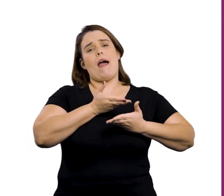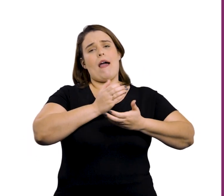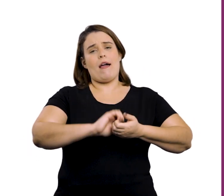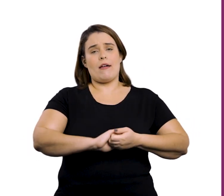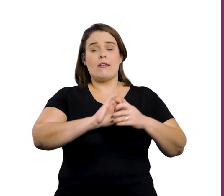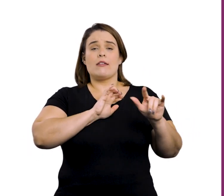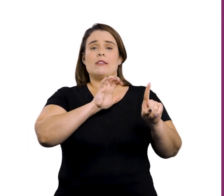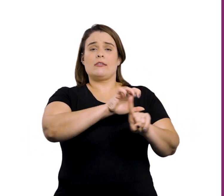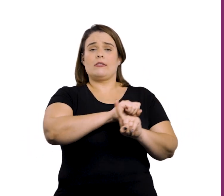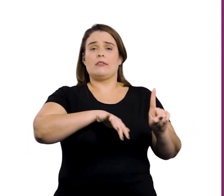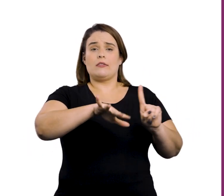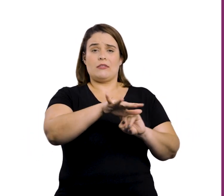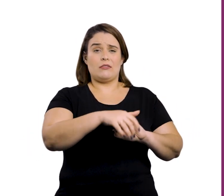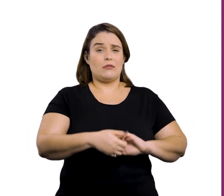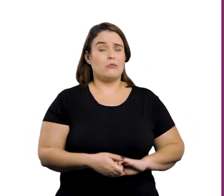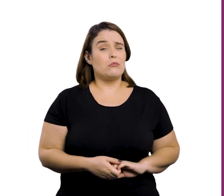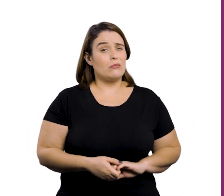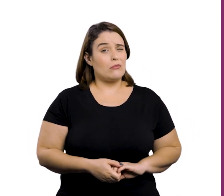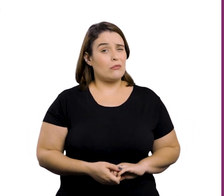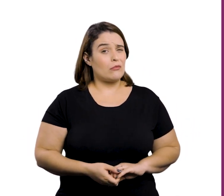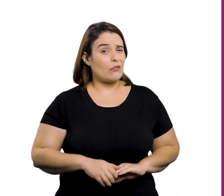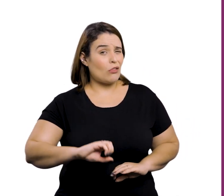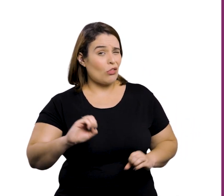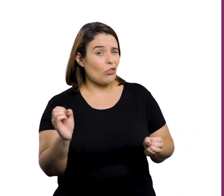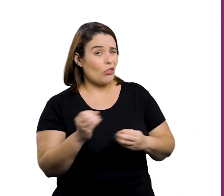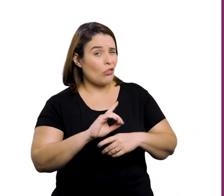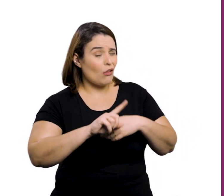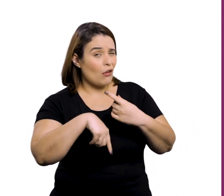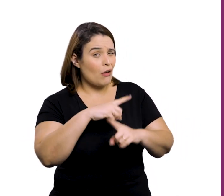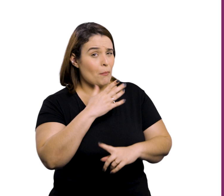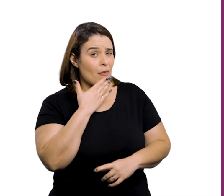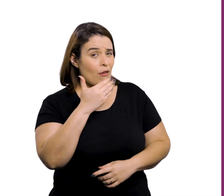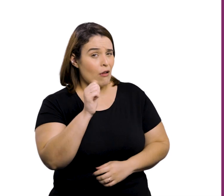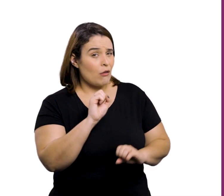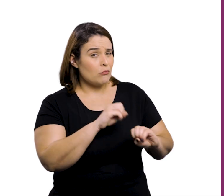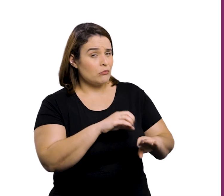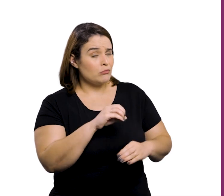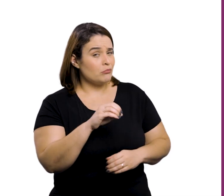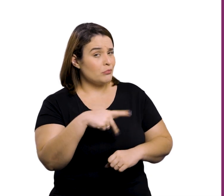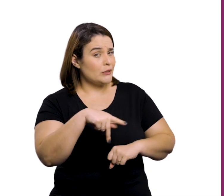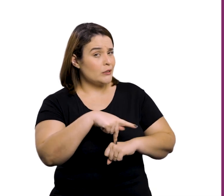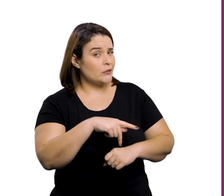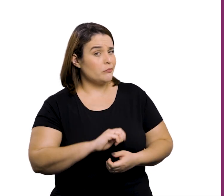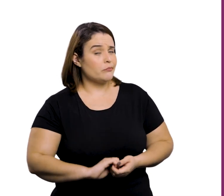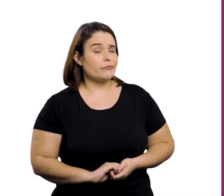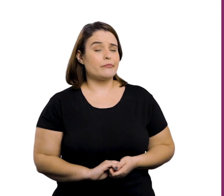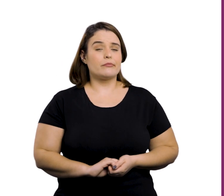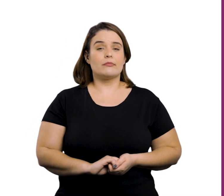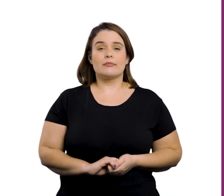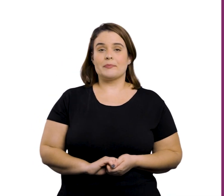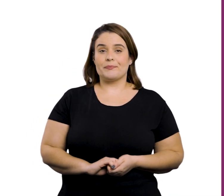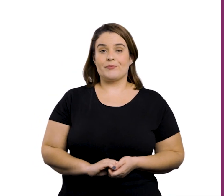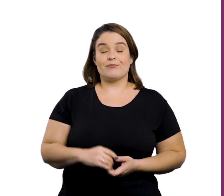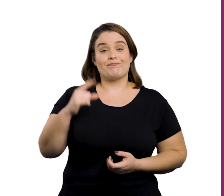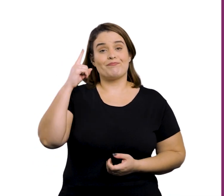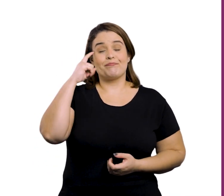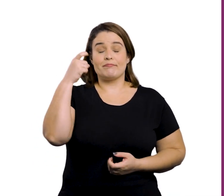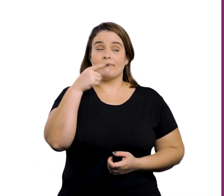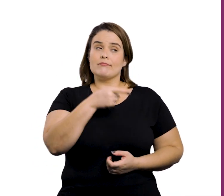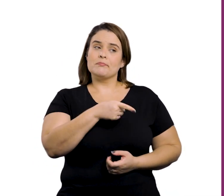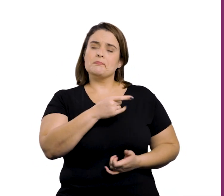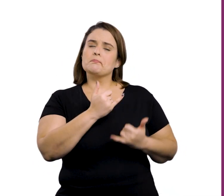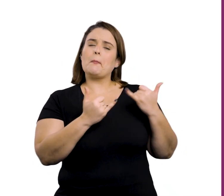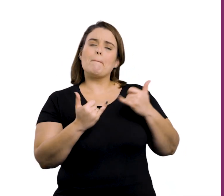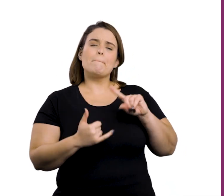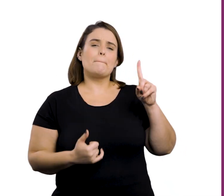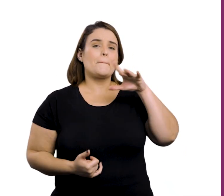social para apresentar soluções ditas inovadoras para melhorar a educação do país. A ideia, a princípio, não